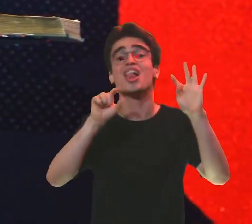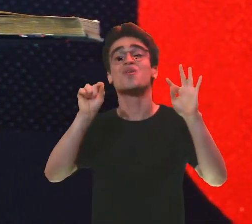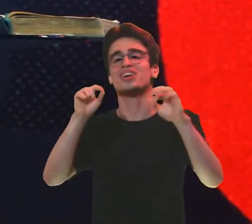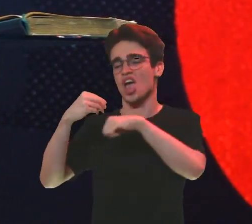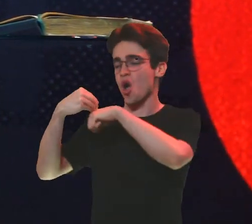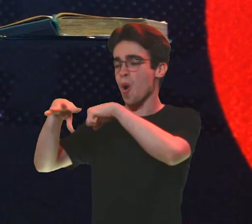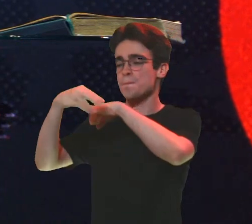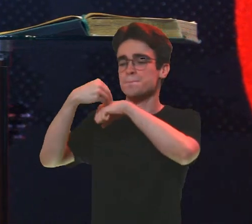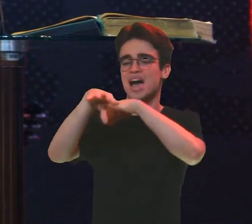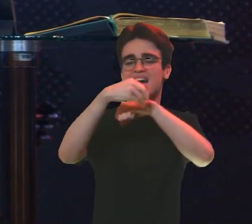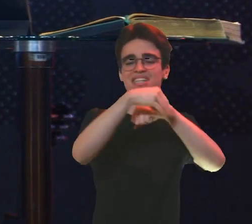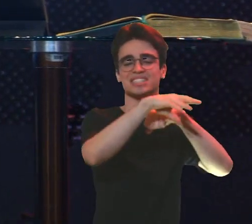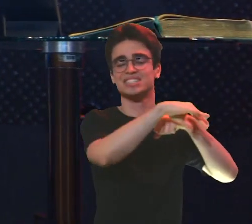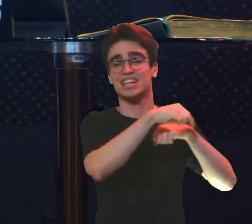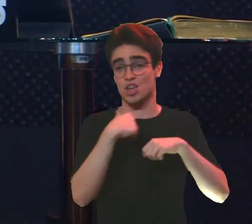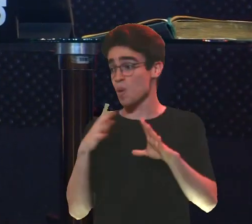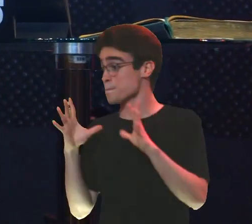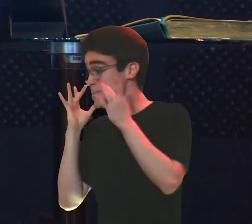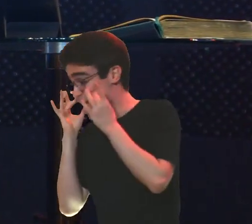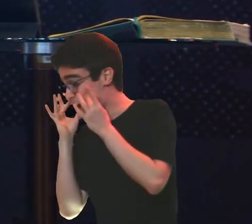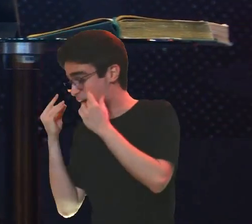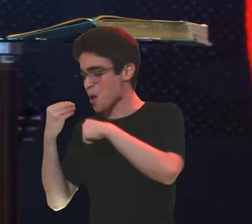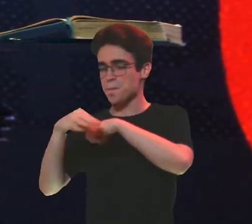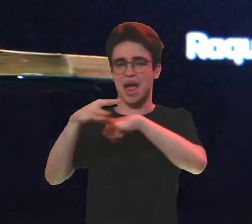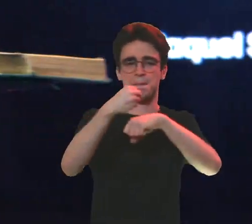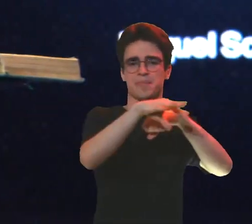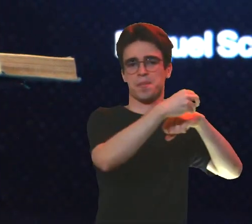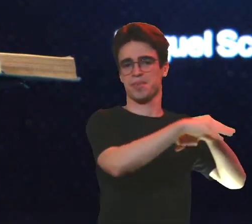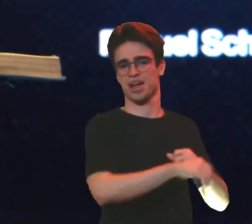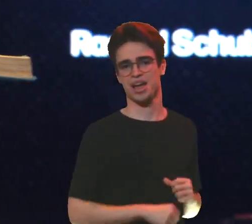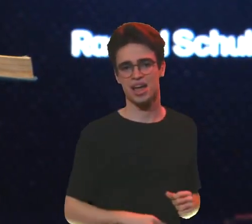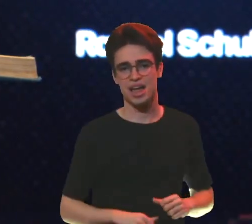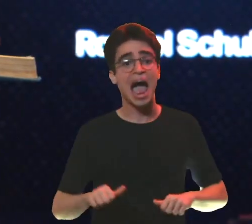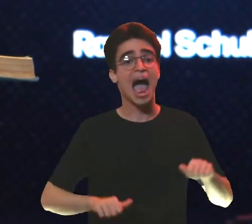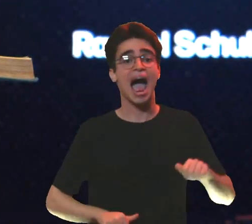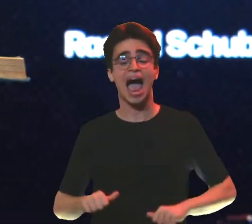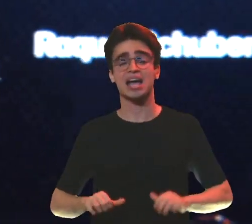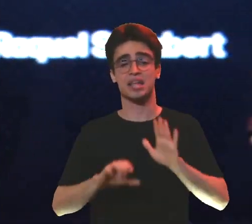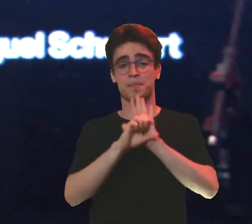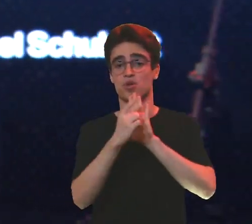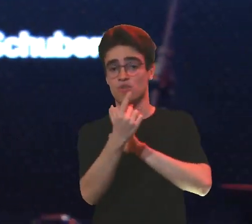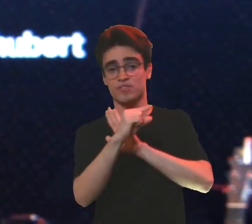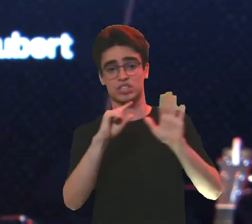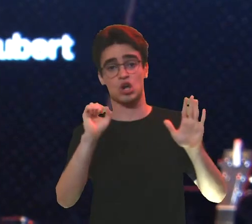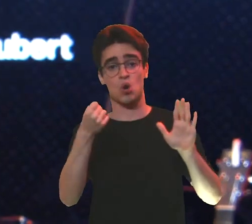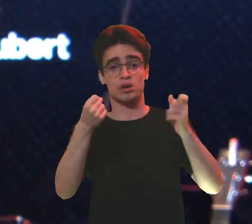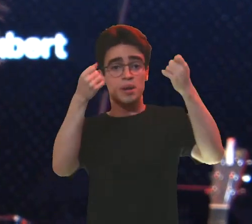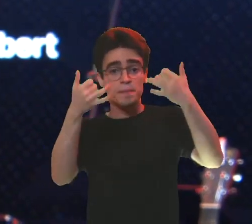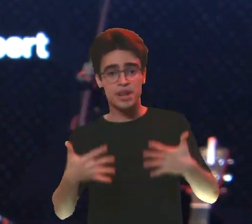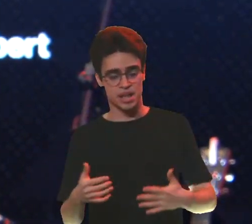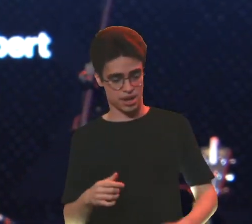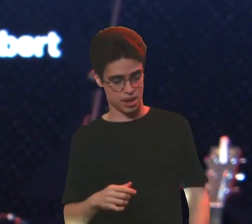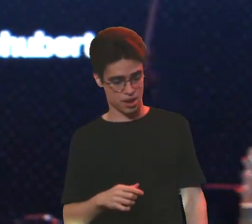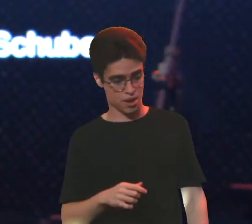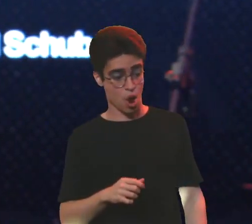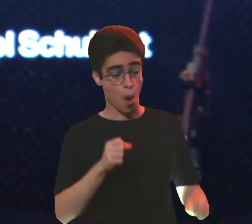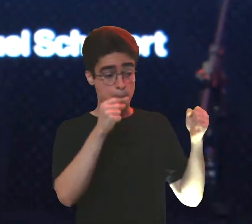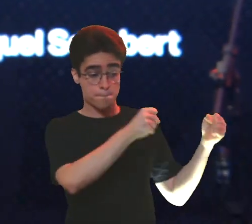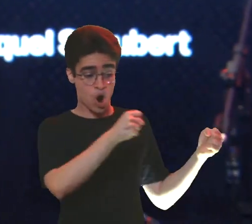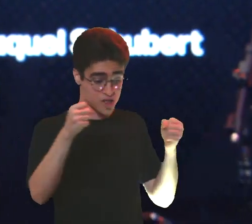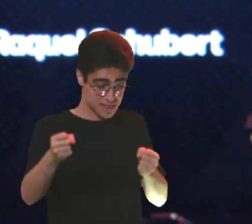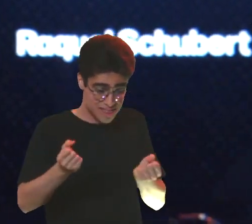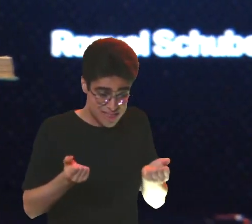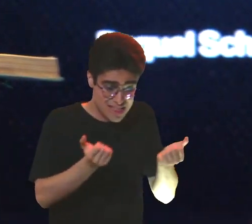ela fala sobre aquilo que ela viu. Atos 1:8, o próprio Jesus fala: vocês receberão poder,